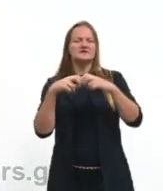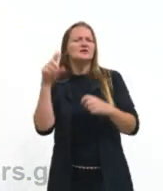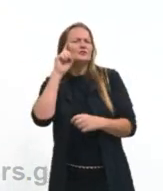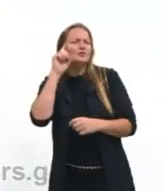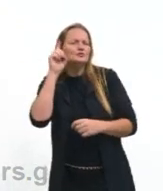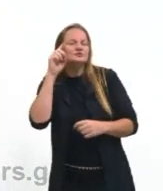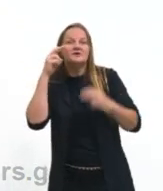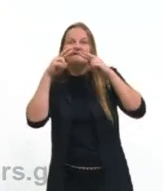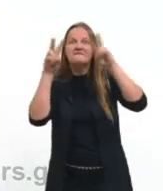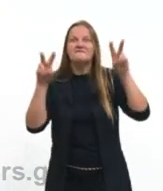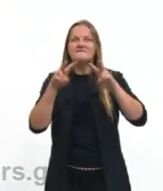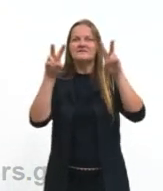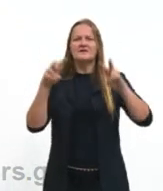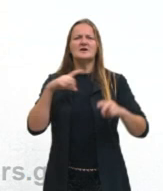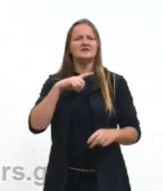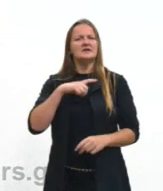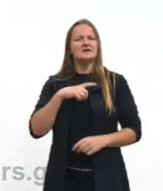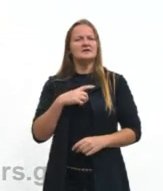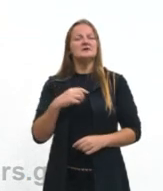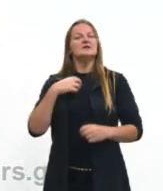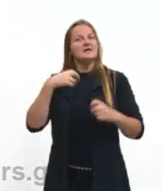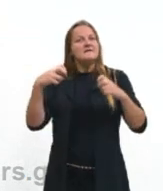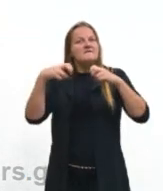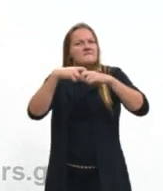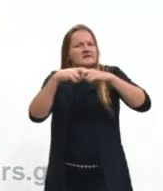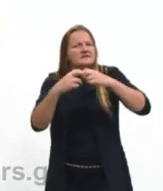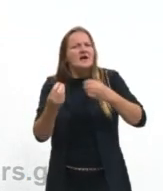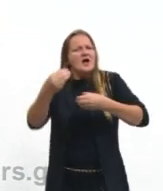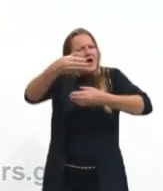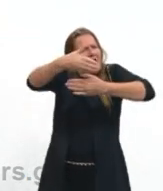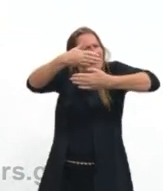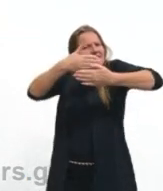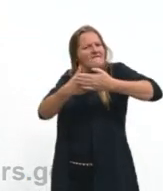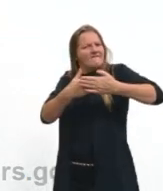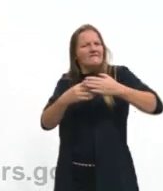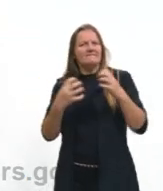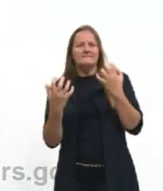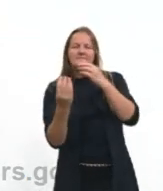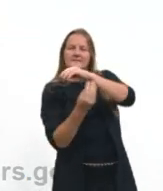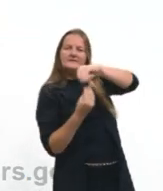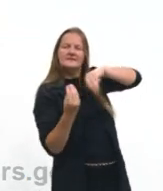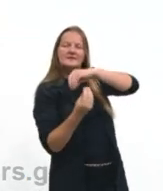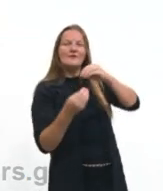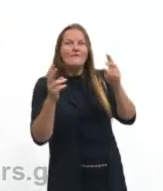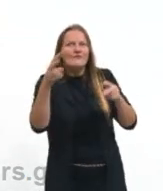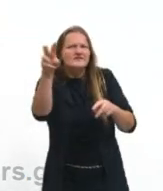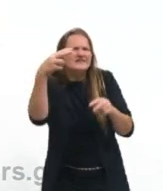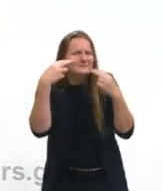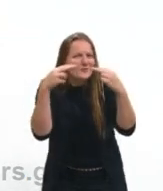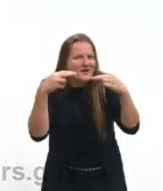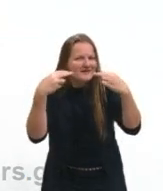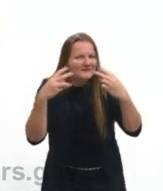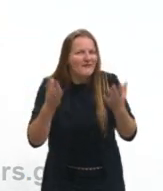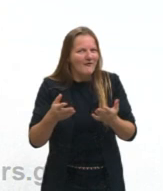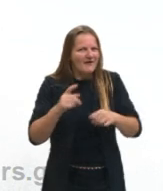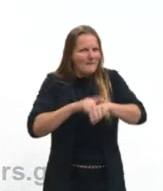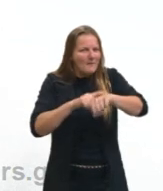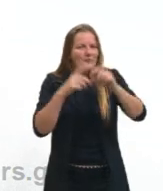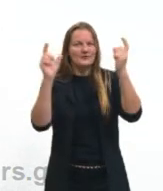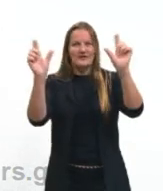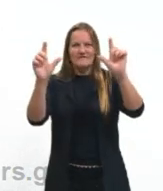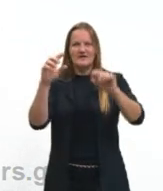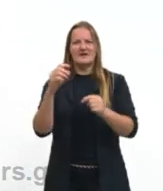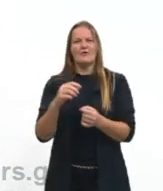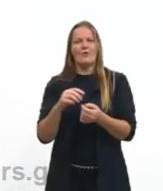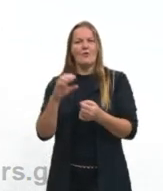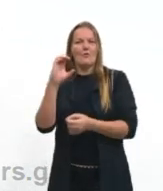nosso dia a dia existe uma física Envolvida Por trás para você tá me assistindo nesse momento seja pela